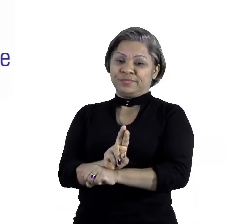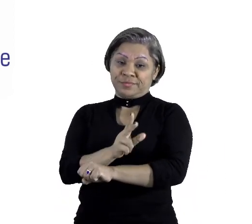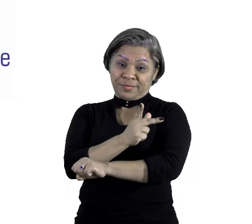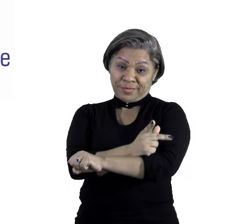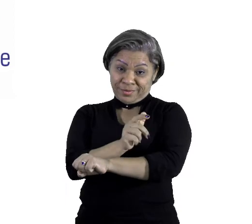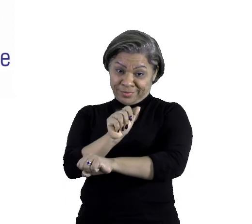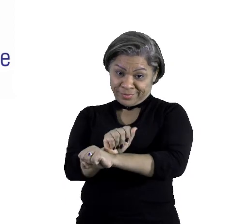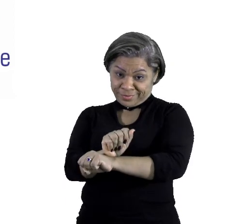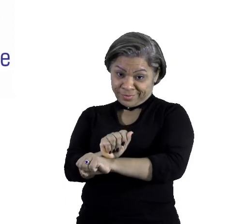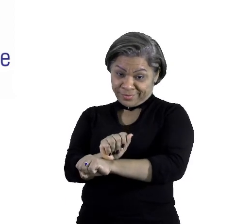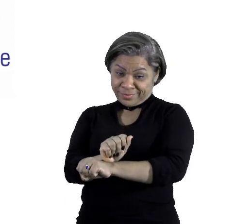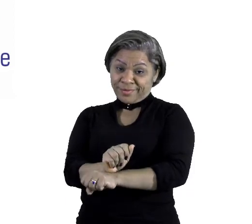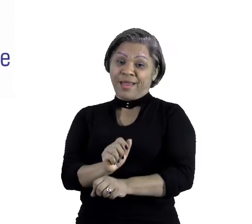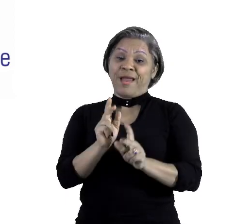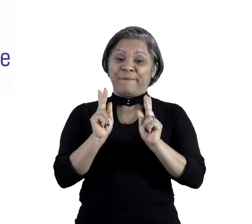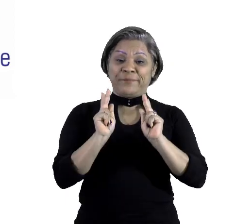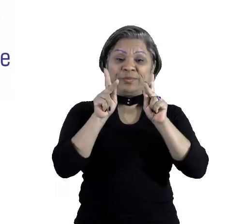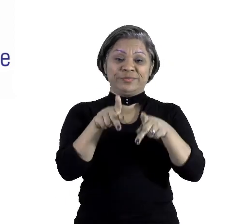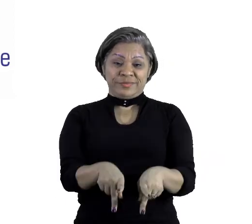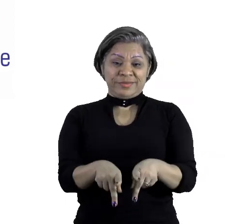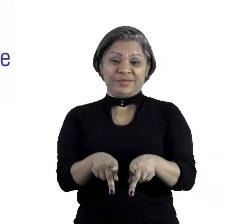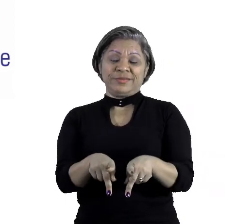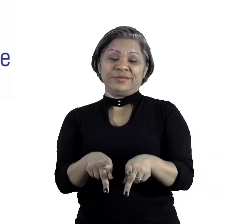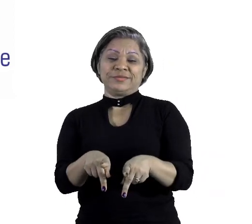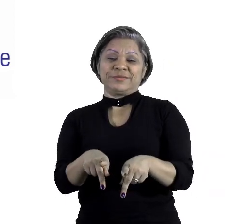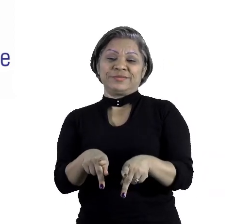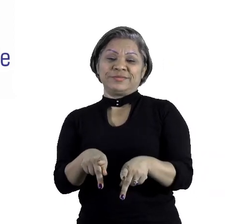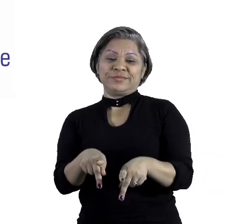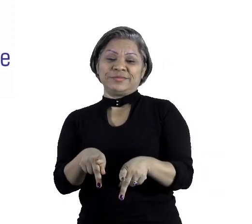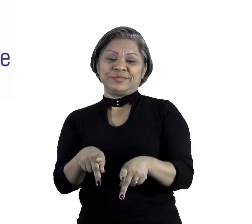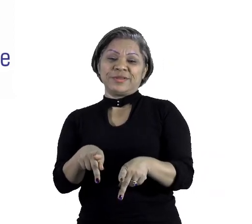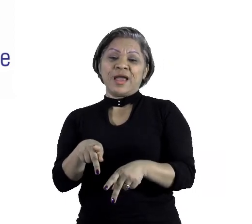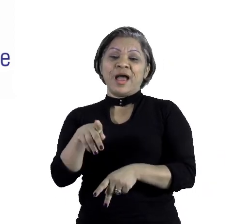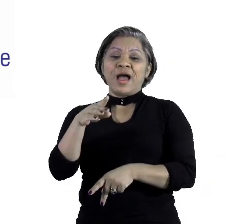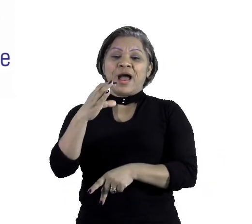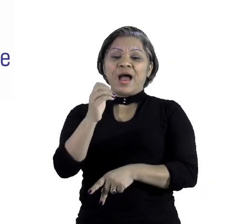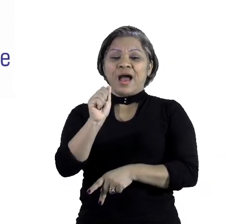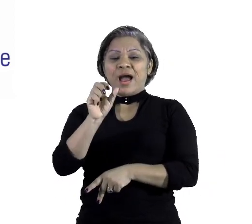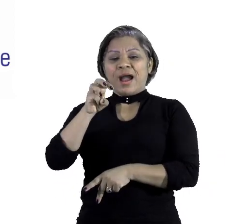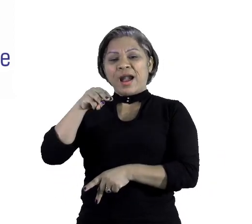Afonso, Porto Nacional, Campos Lindos,